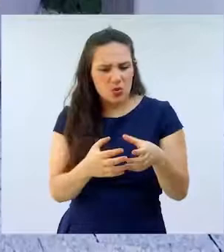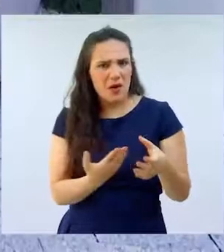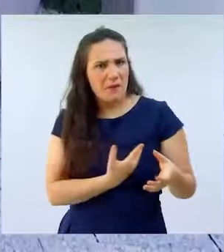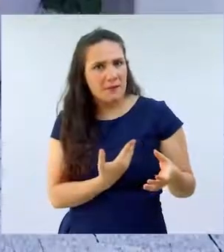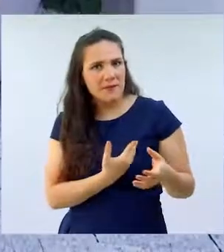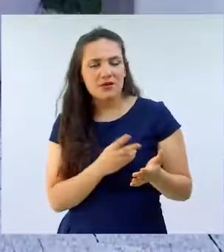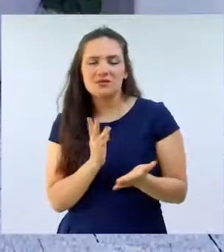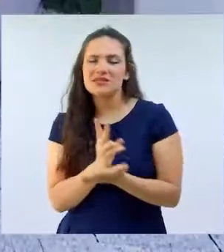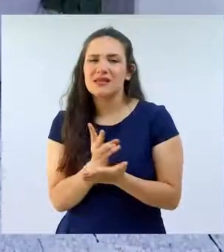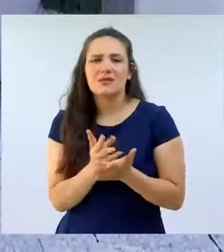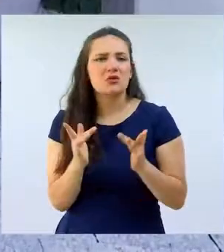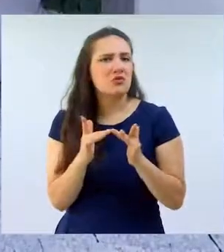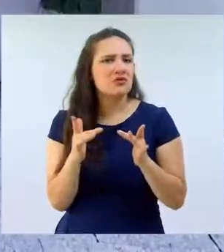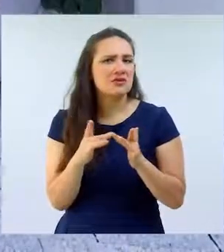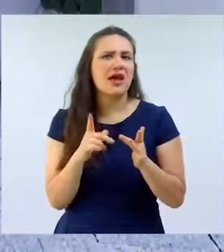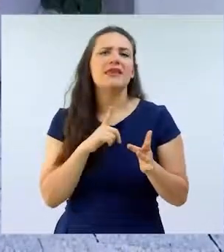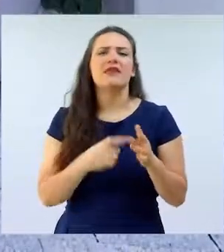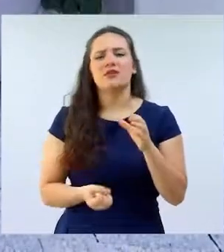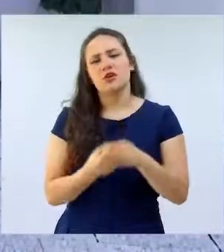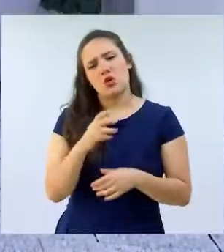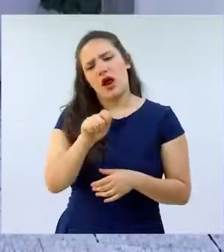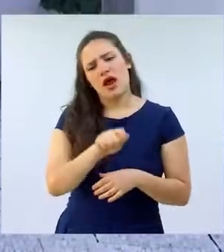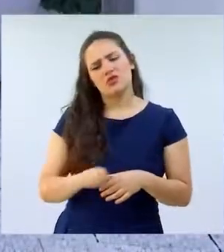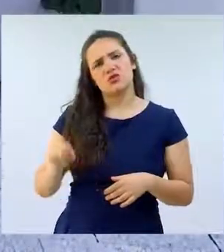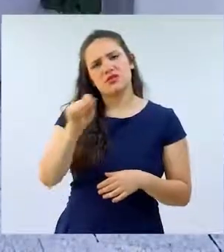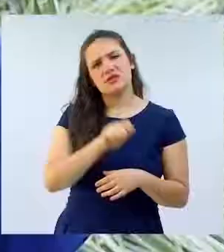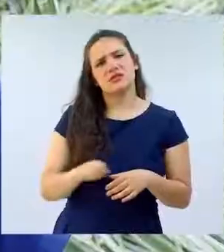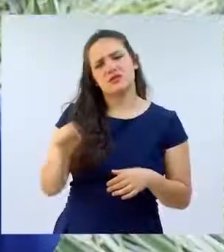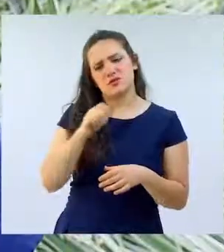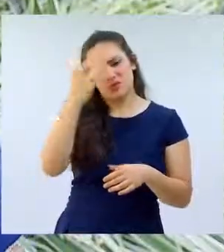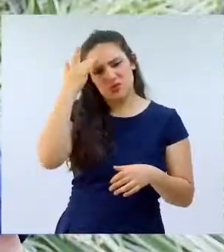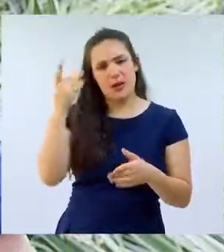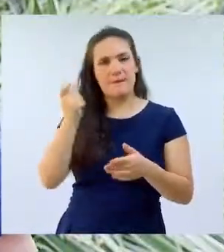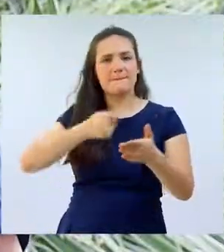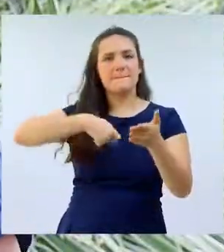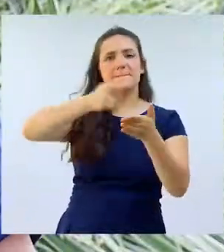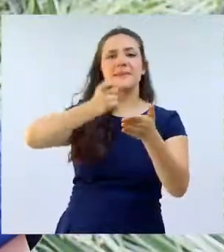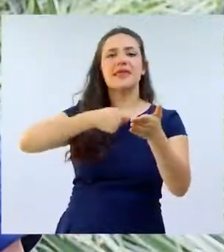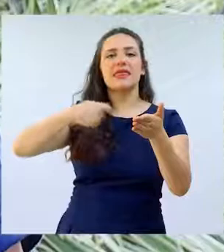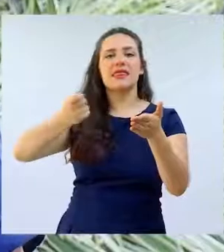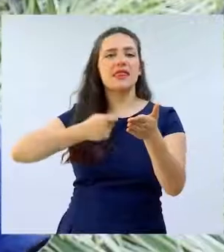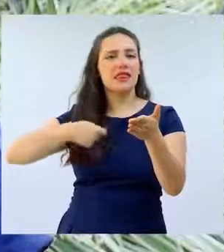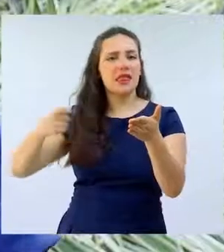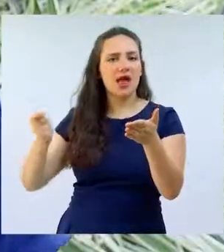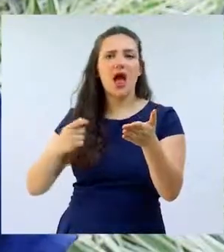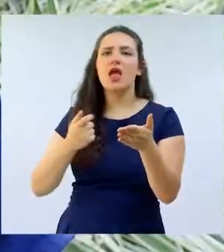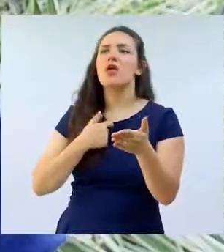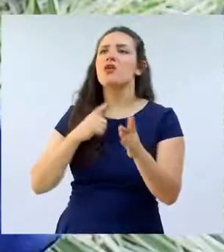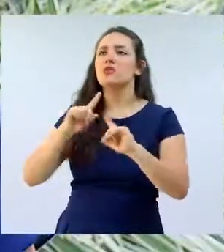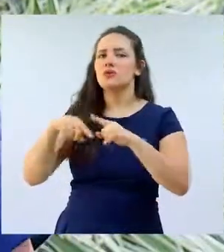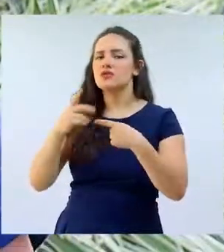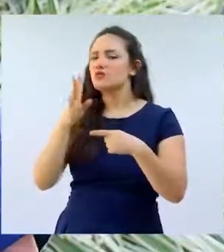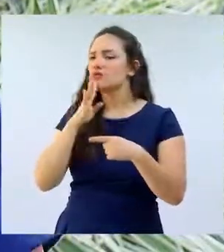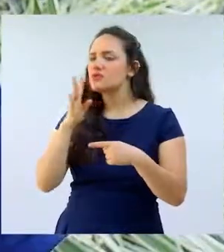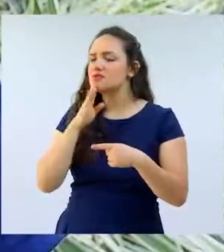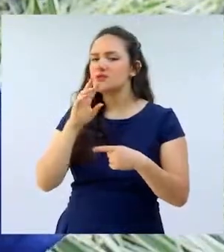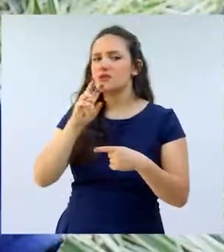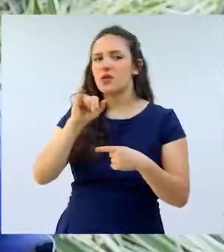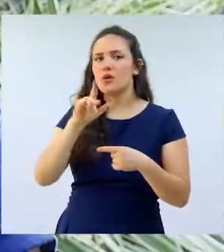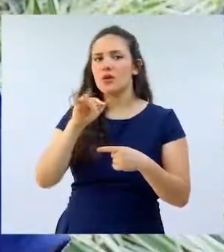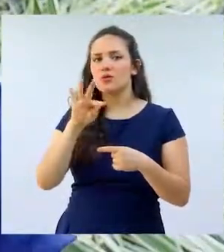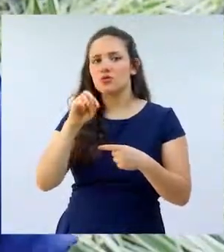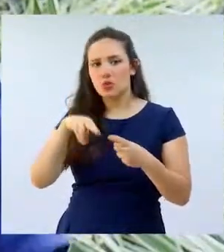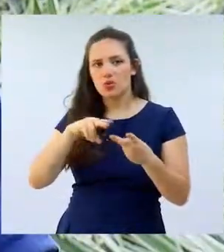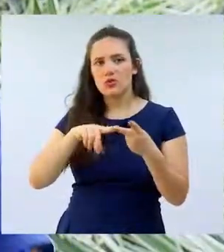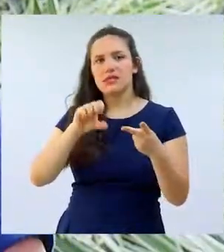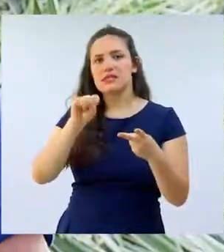gente tinha aquele grupo, aí teve a Associação de Artista Plástico aqui em Campo Grande, aí que veio aí eu vim conhecer o Wilton Silva, Silvio Rocha,